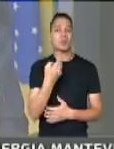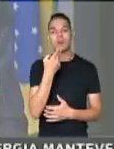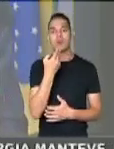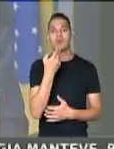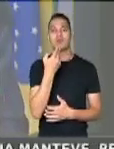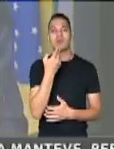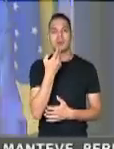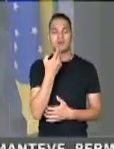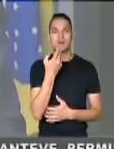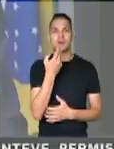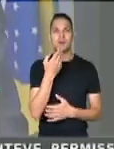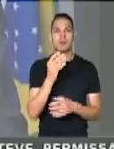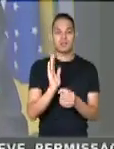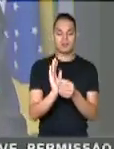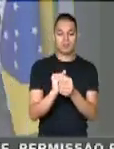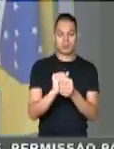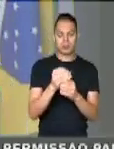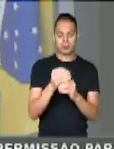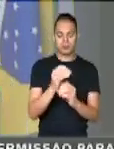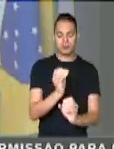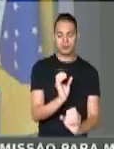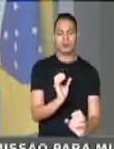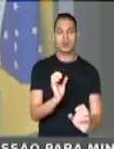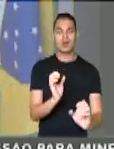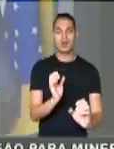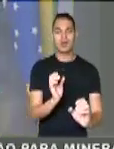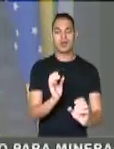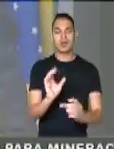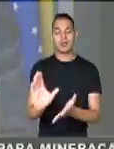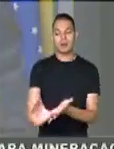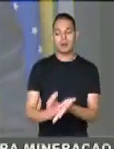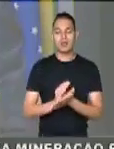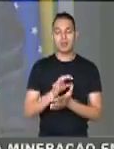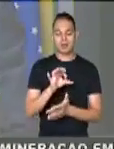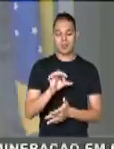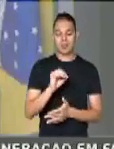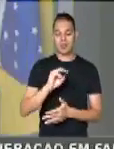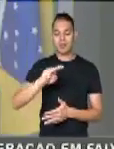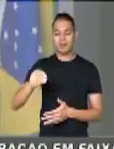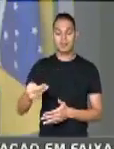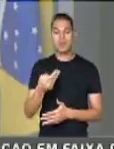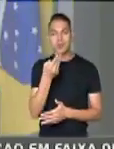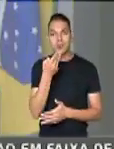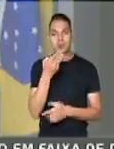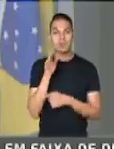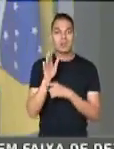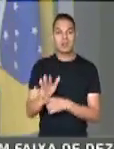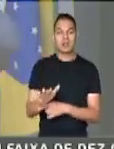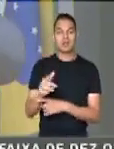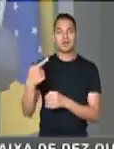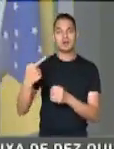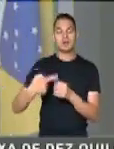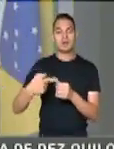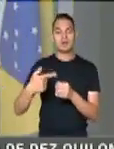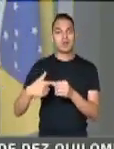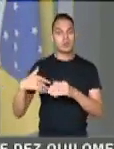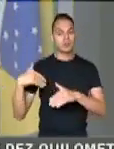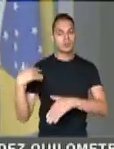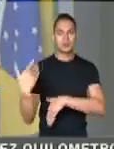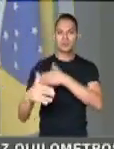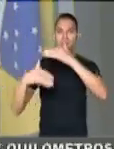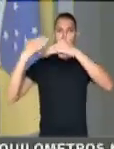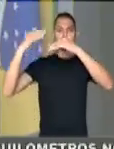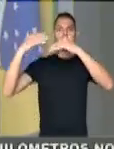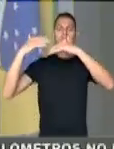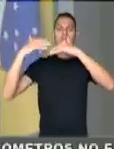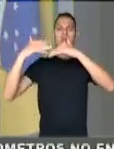saneamento básico, que recebesse mais de 90 milhões, que fez a cidade pular, ser